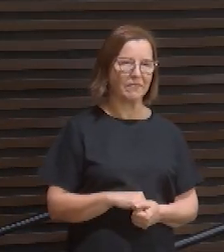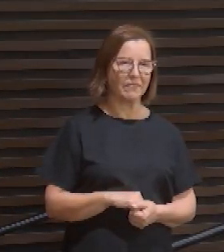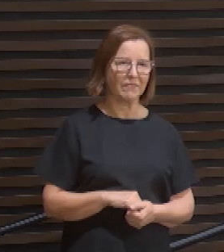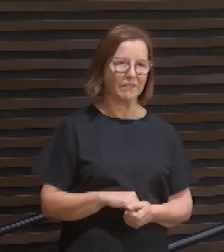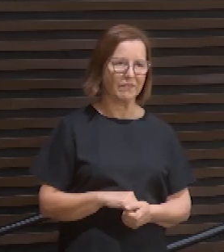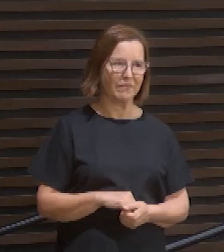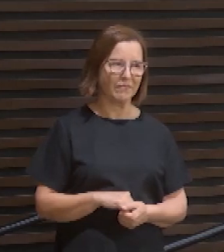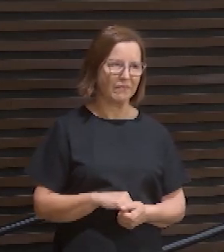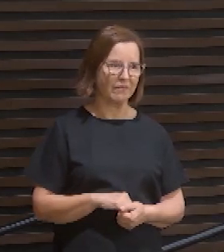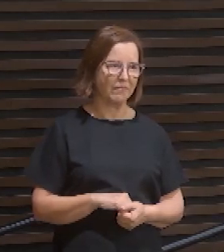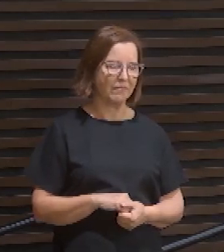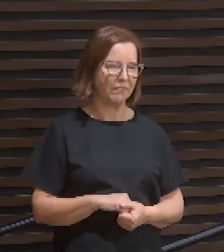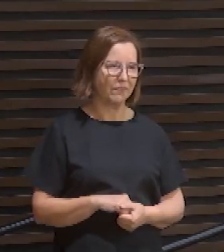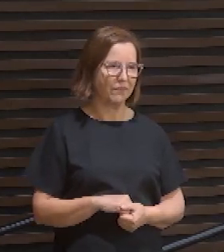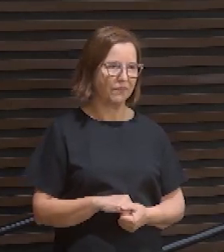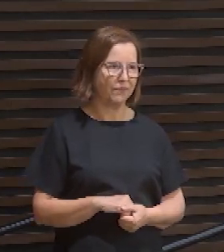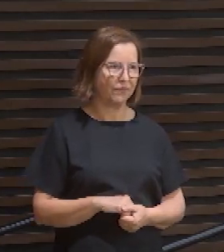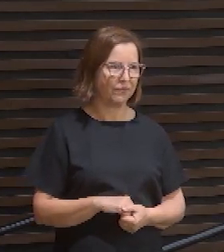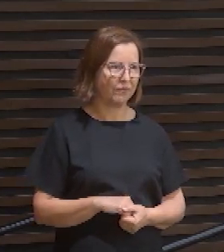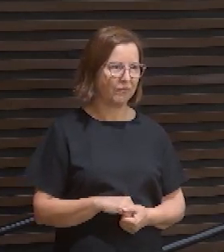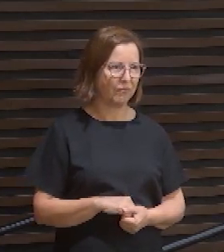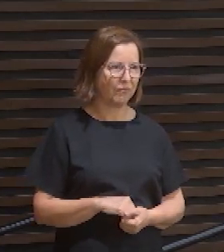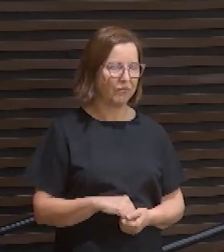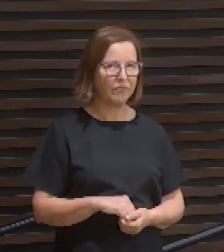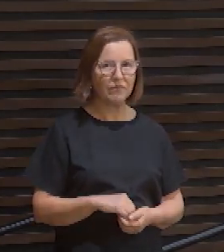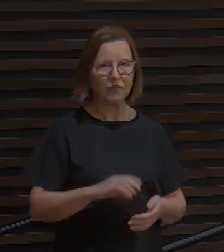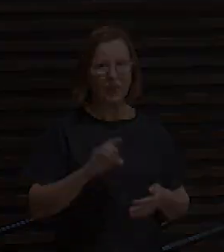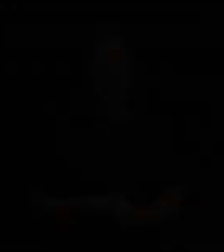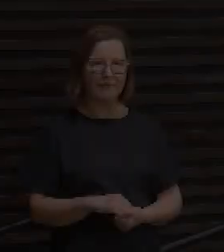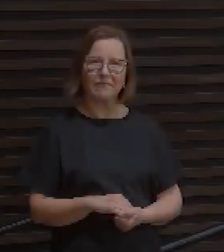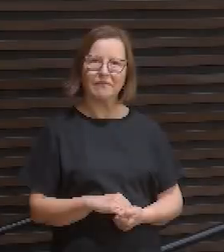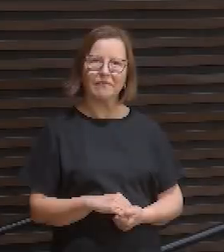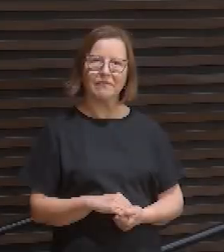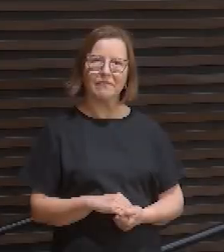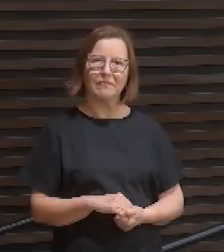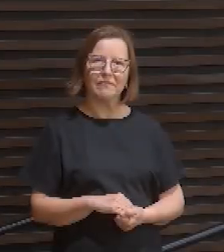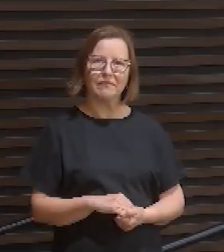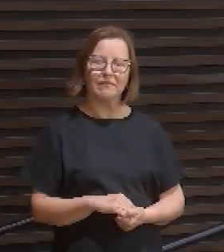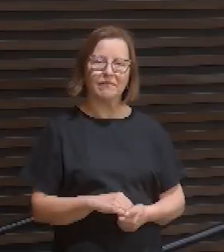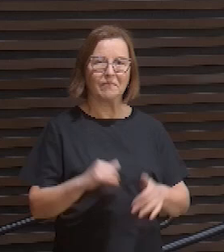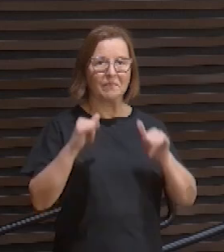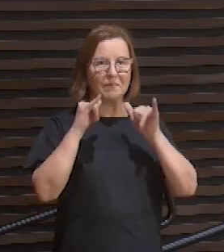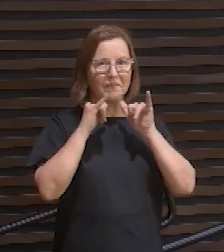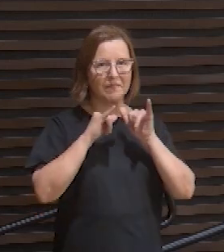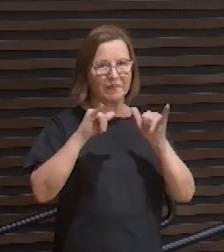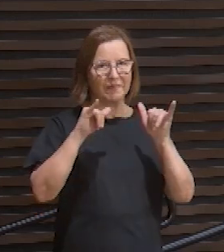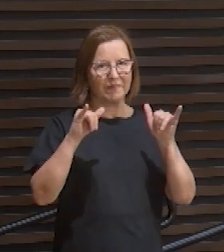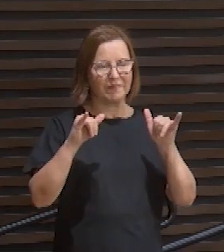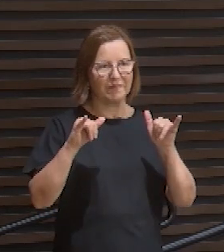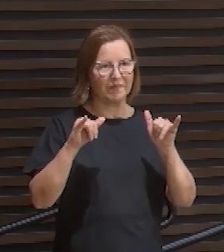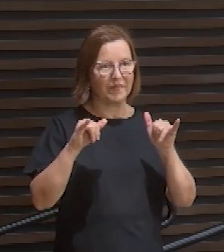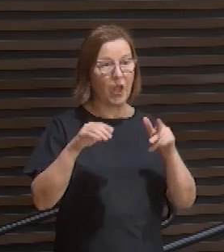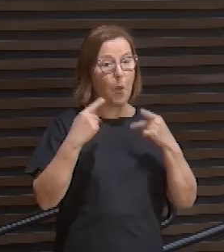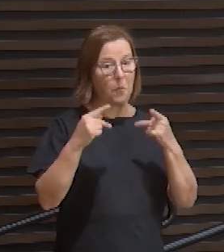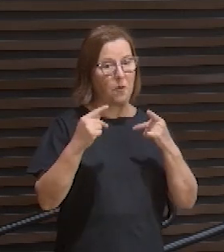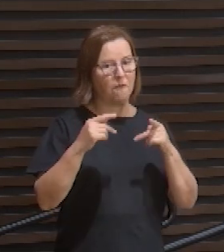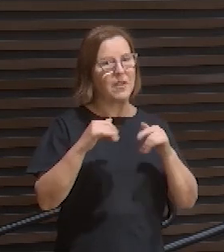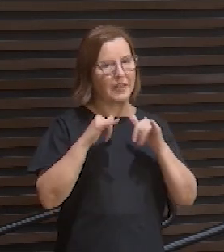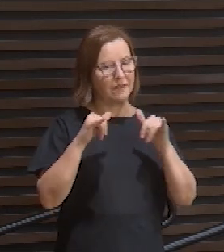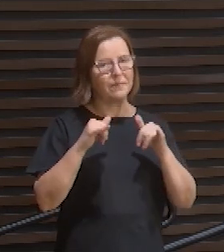6, só os 2 primeiros versículos eu vou ler. Diz assim, é o profeta